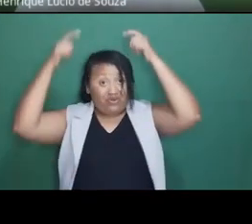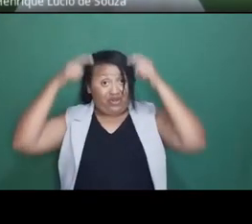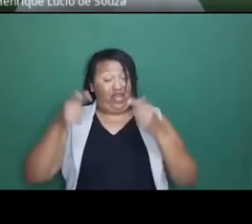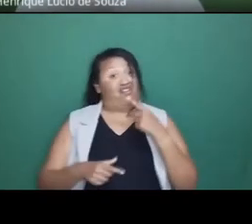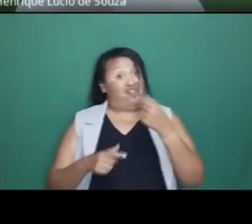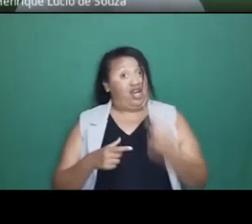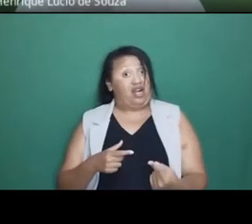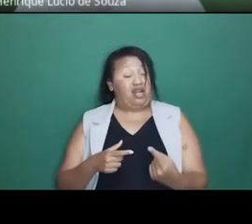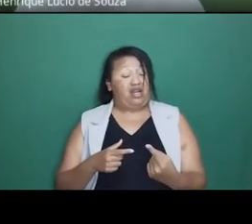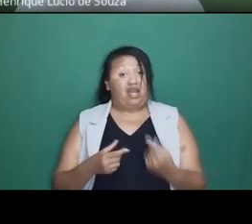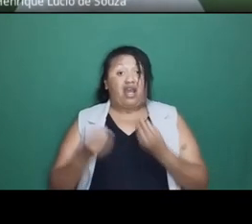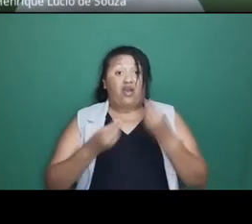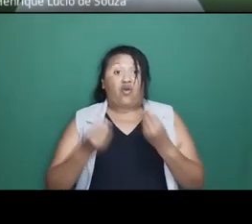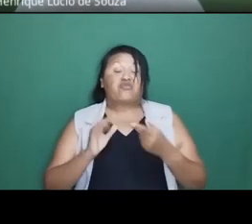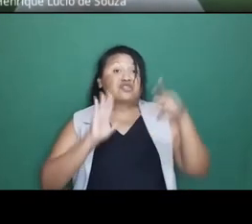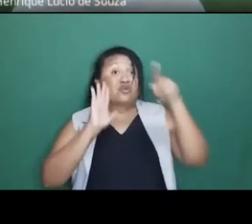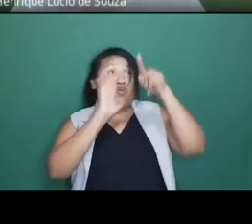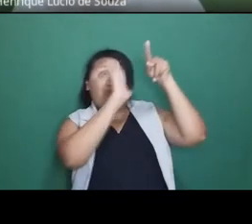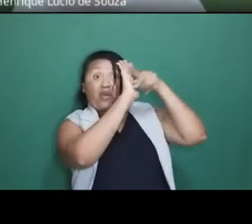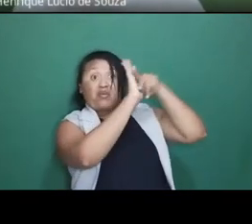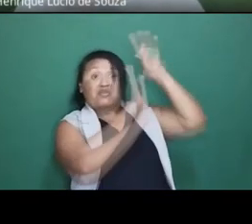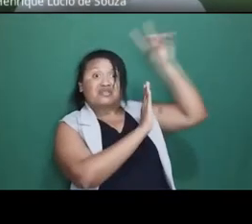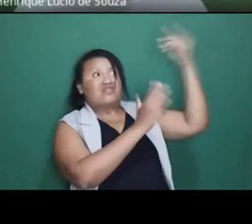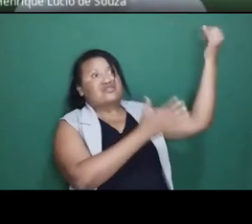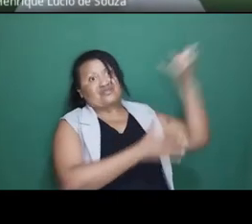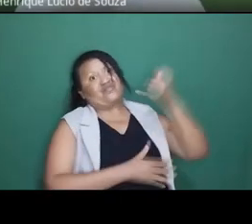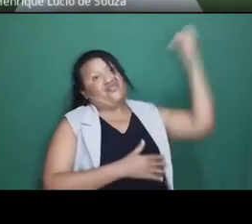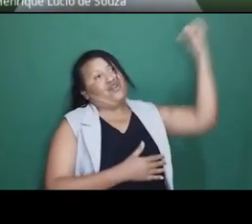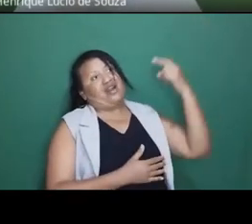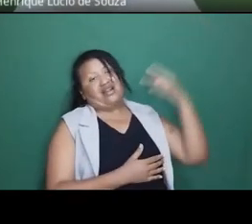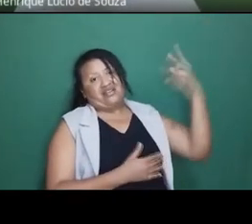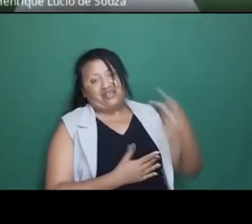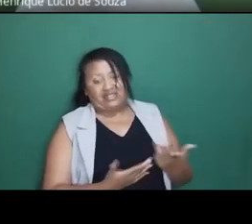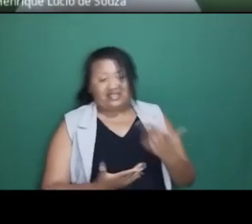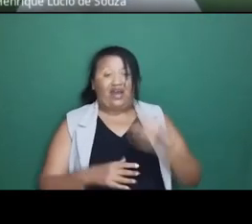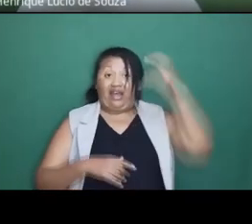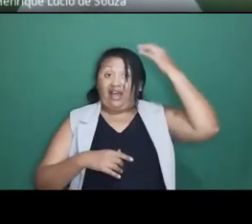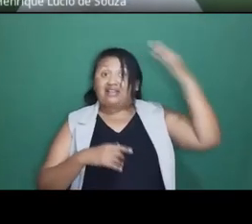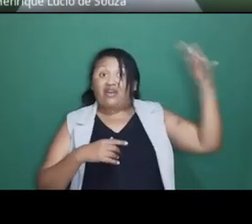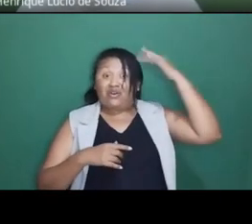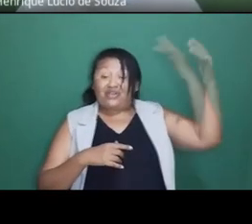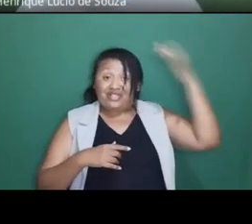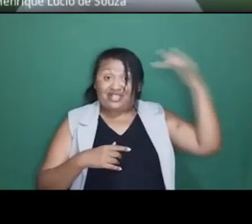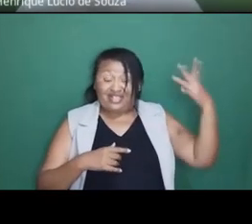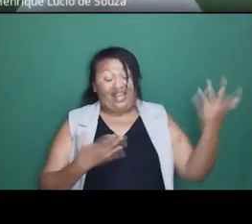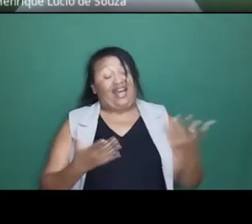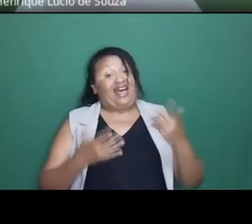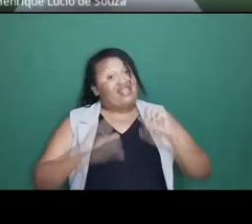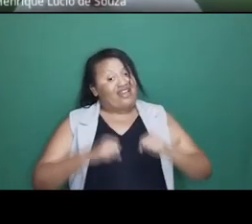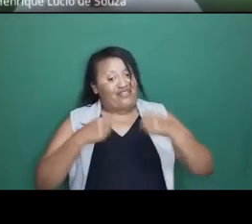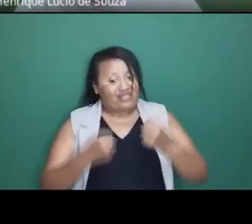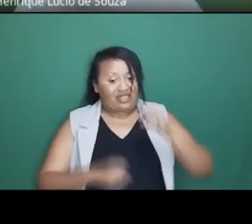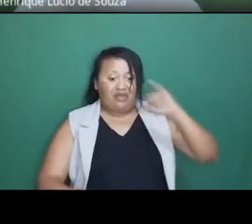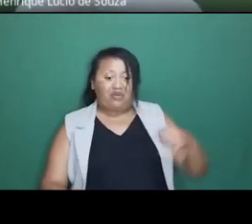é como se fosse o próprio Deus falando então a teoria de origem Divina do poder real a teoria defendida por